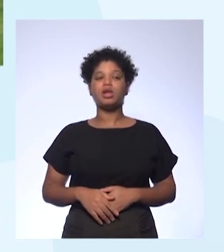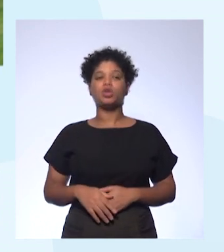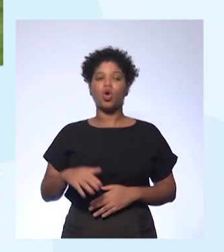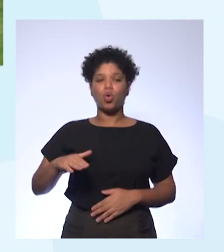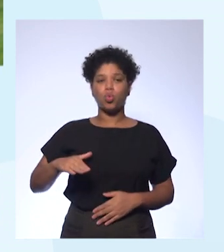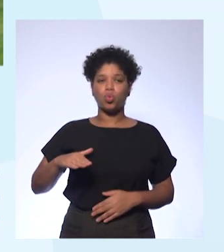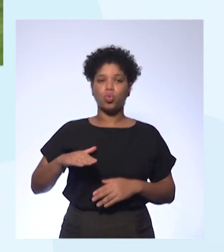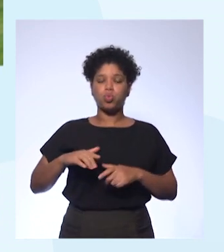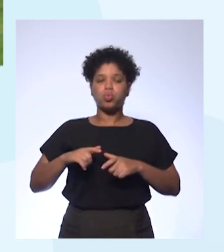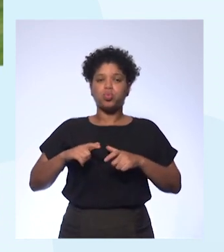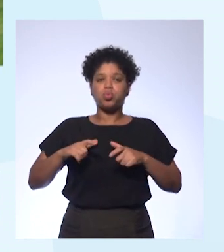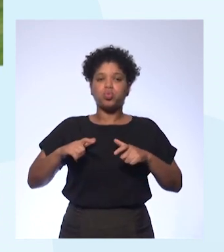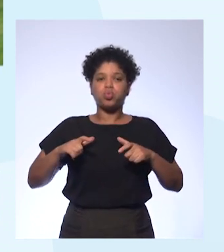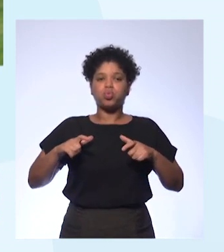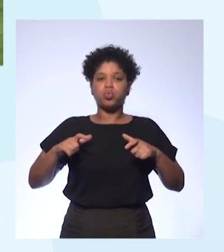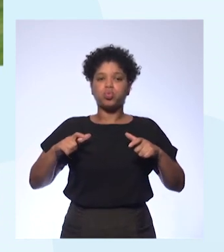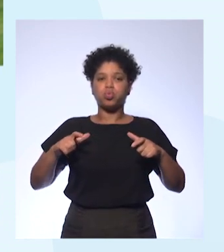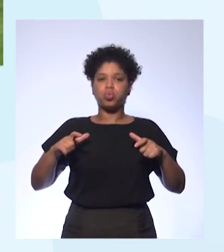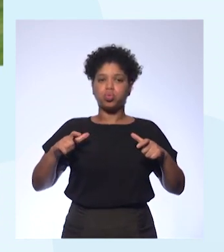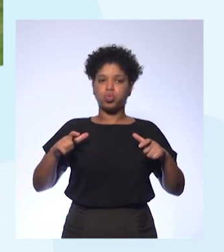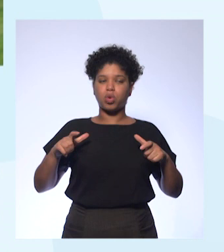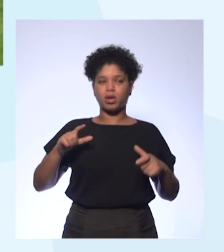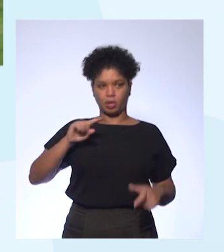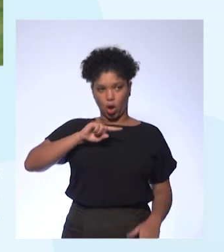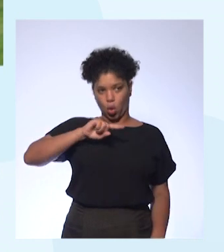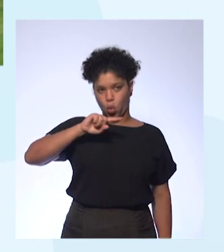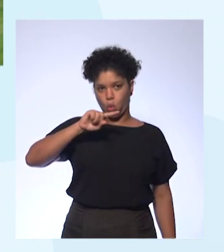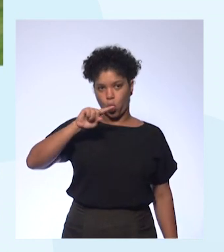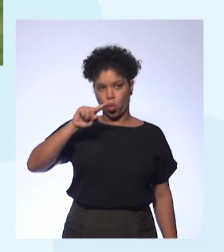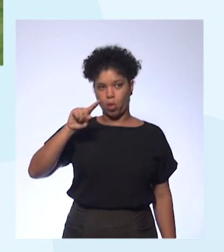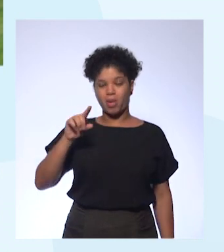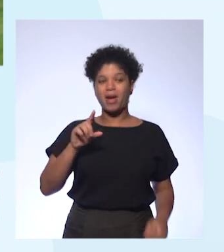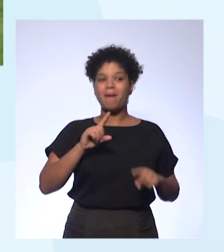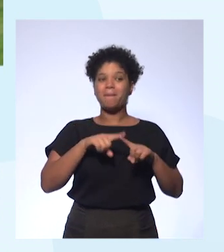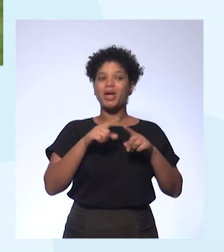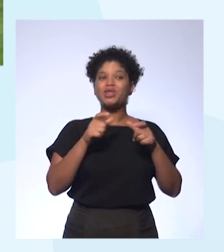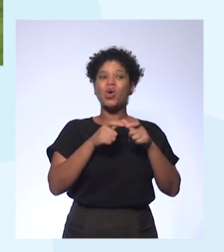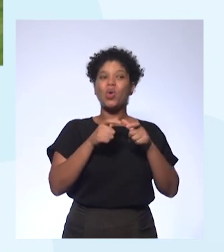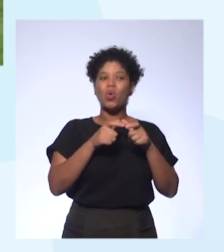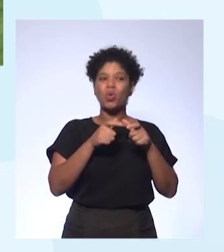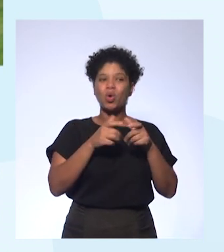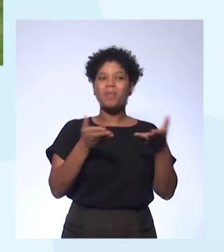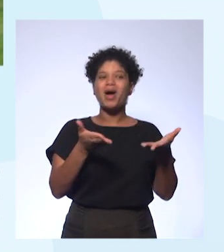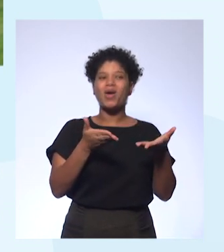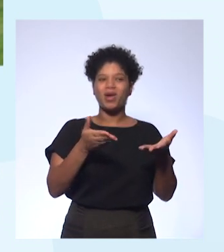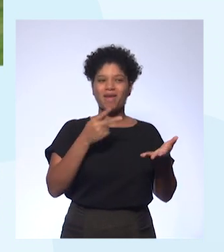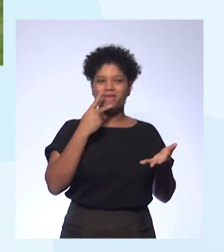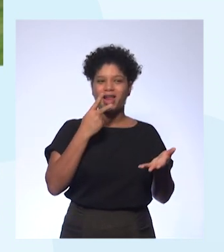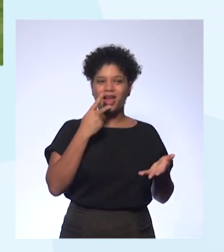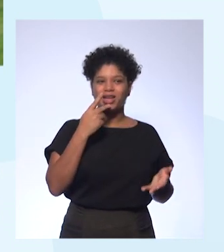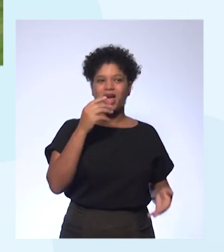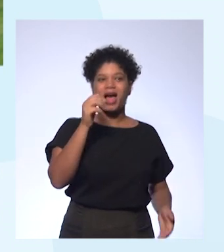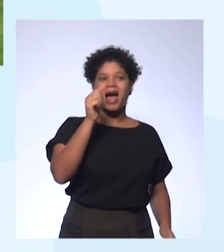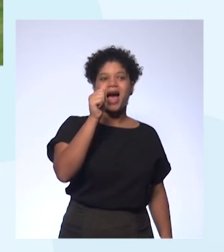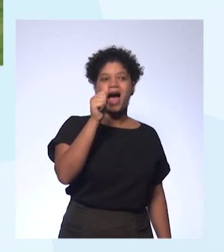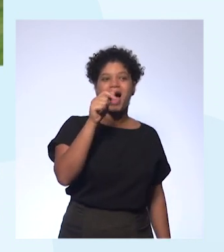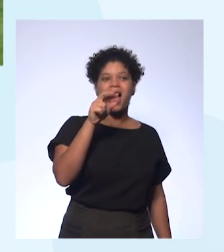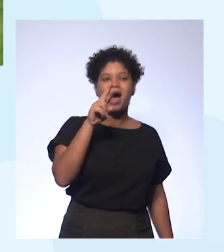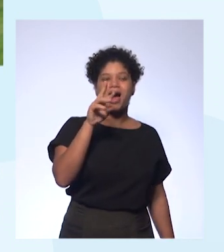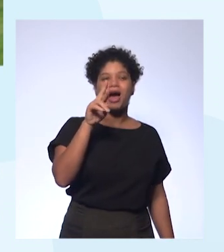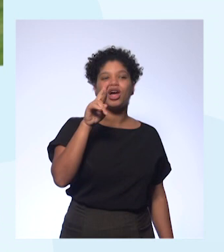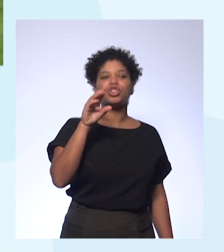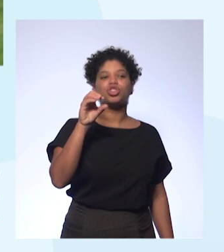ali, formando, né, uma curva. E nesse grupo que a gente está falando aqui, a gente vai ter o quê?